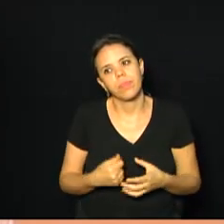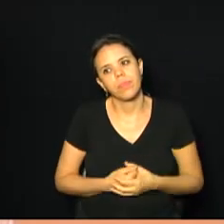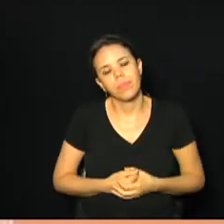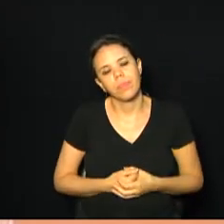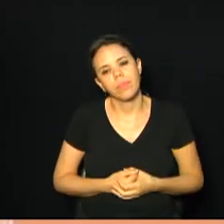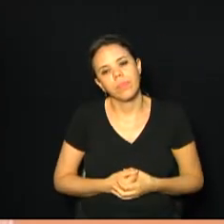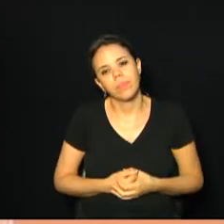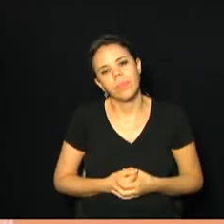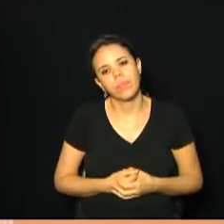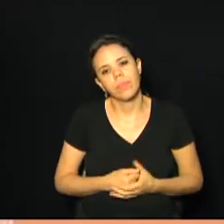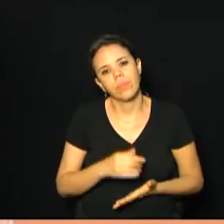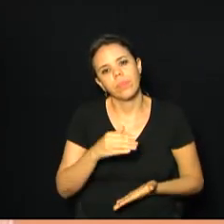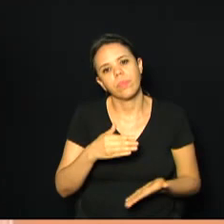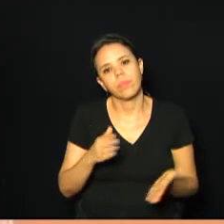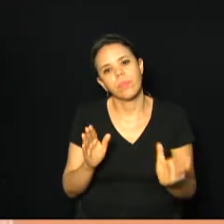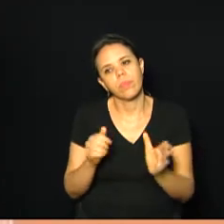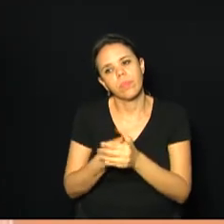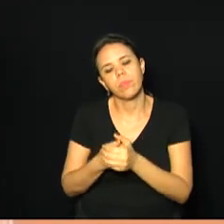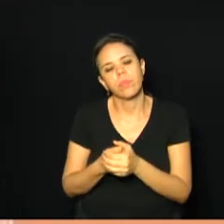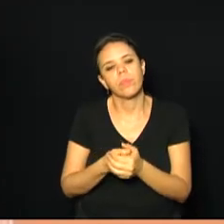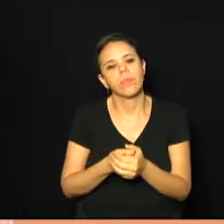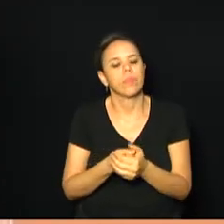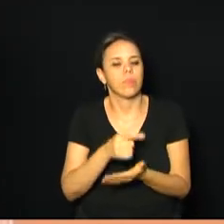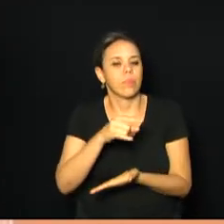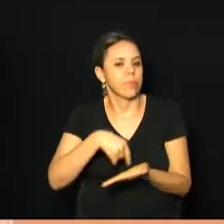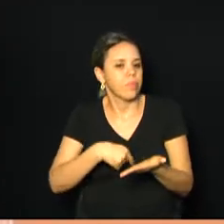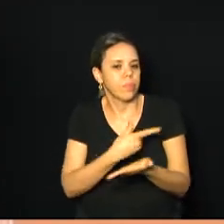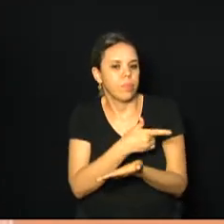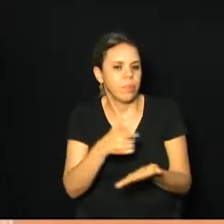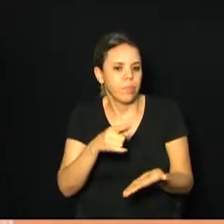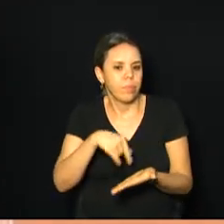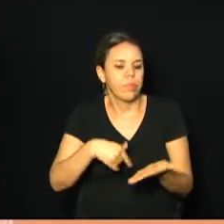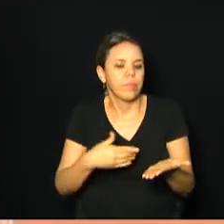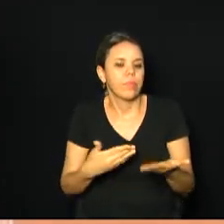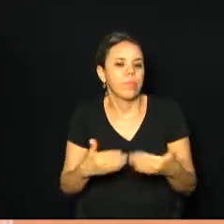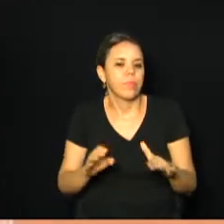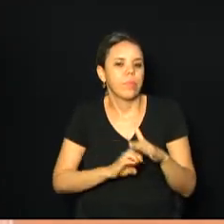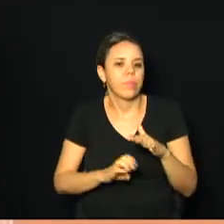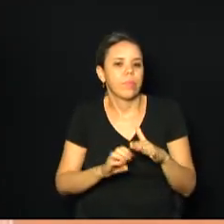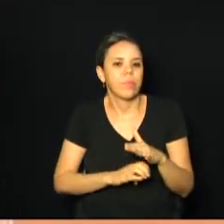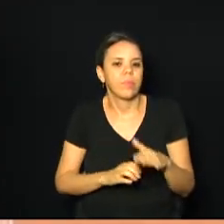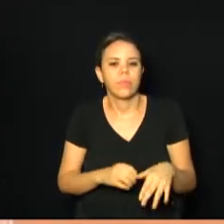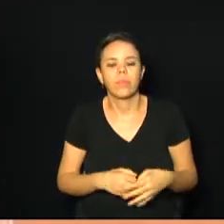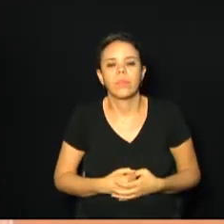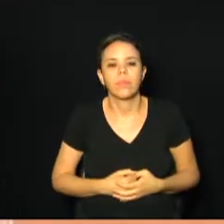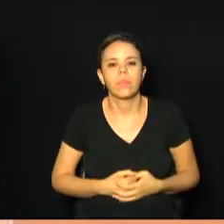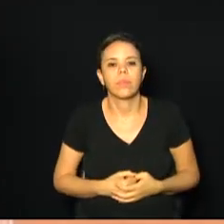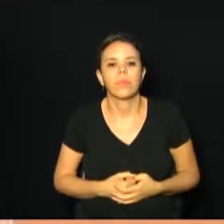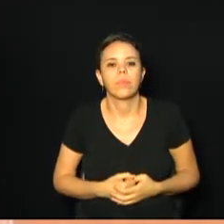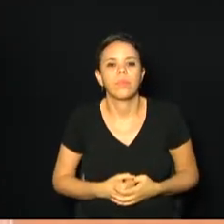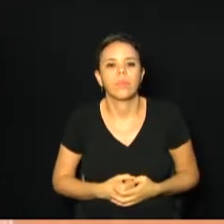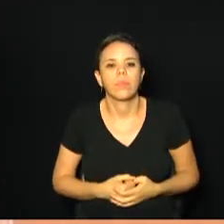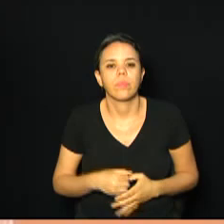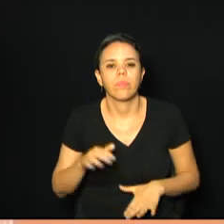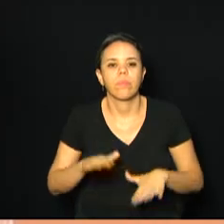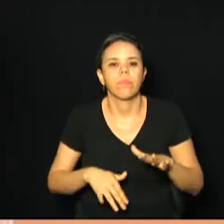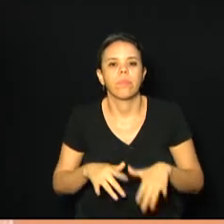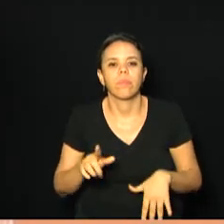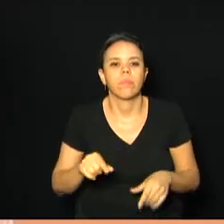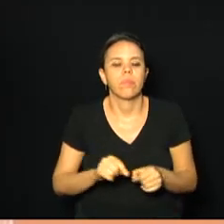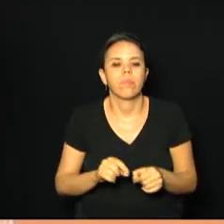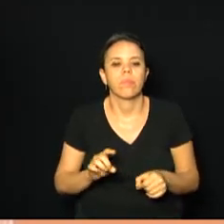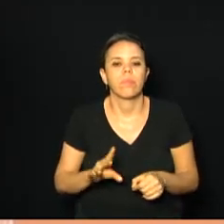mundo irregular. Então, é a mesma coisa. Hoje, quantas que nós faz? Faz 10 e vão para casa. É mais ou menos isso,